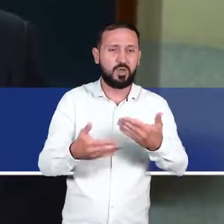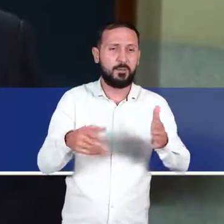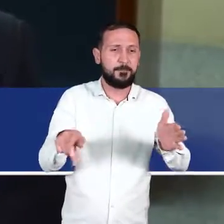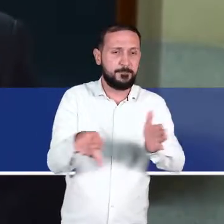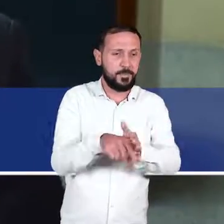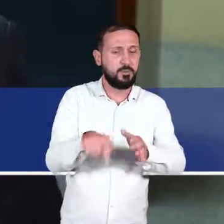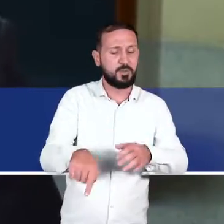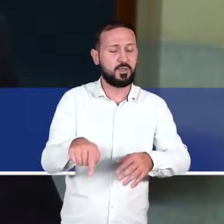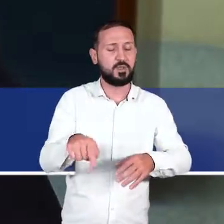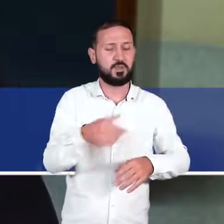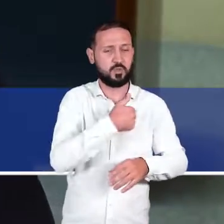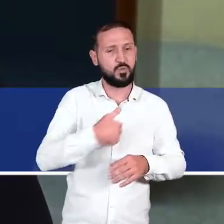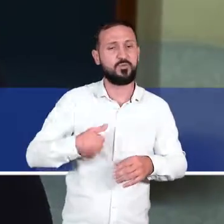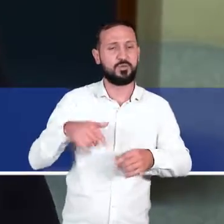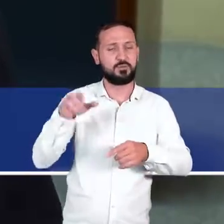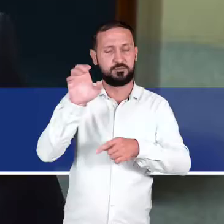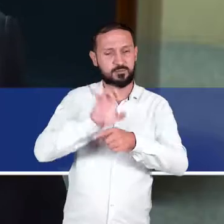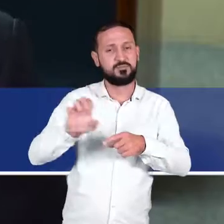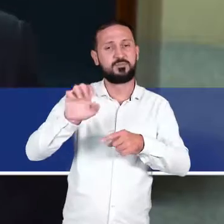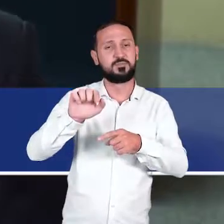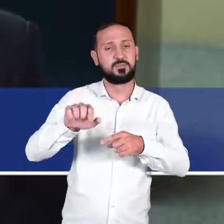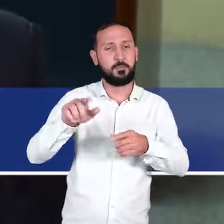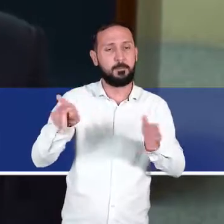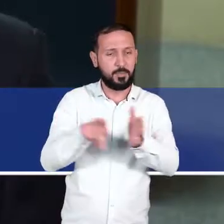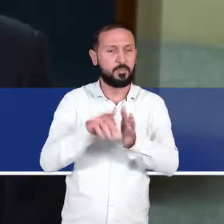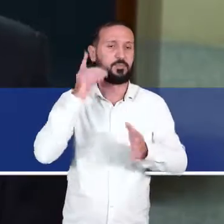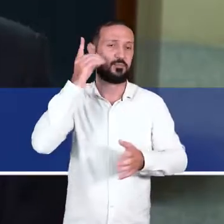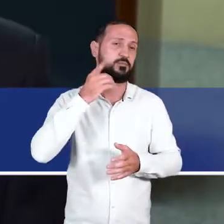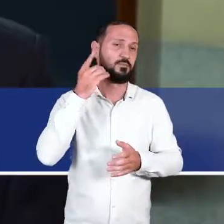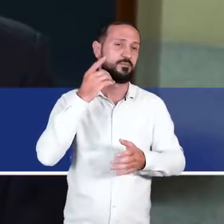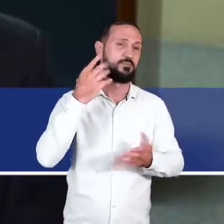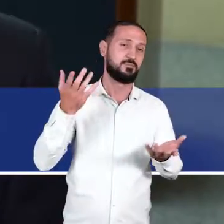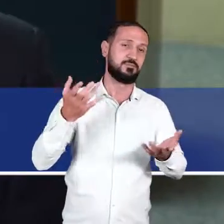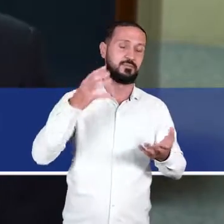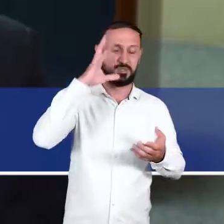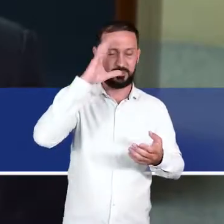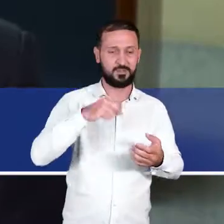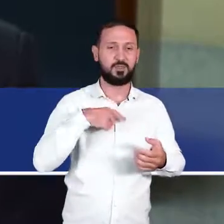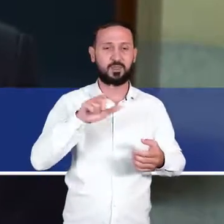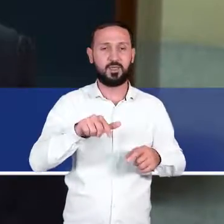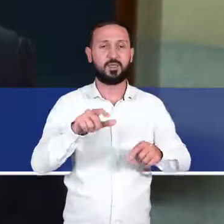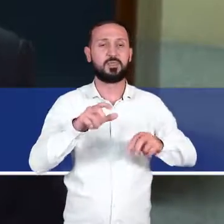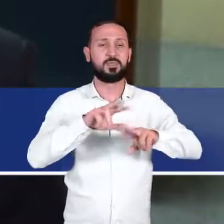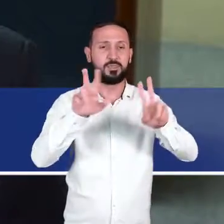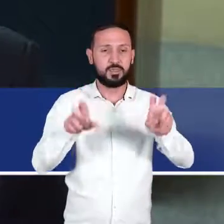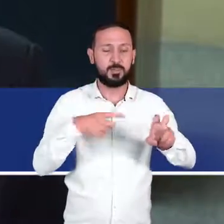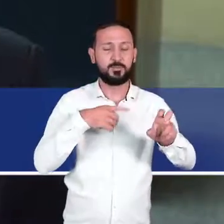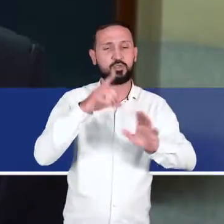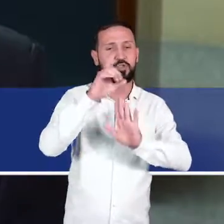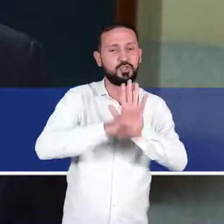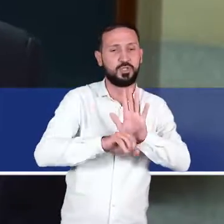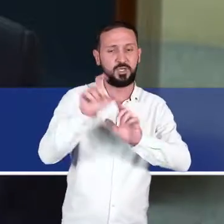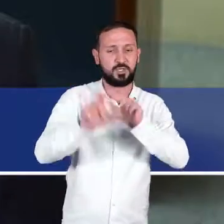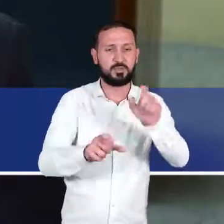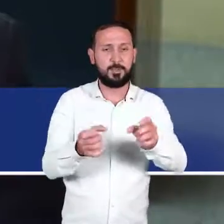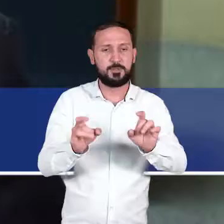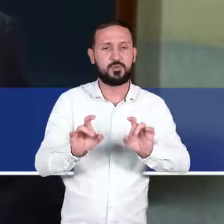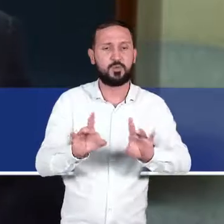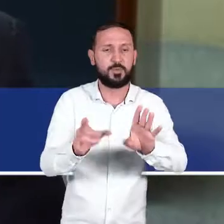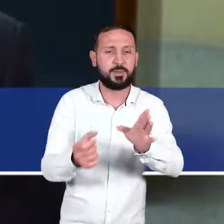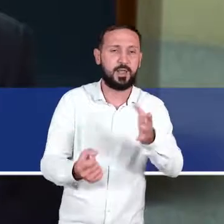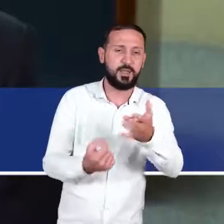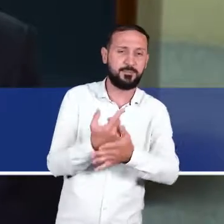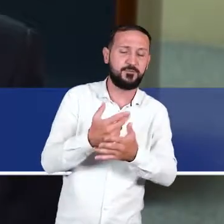competência aqui do Estado e competência dos deputados. Então, diante dessa decisão de que trata de matéria de direito do consumidor,